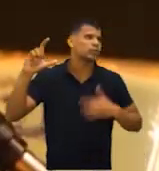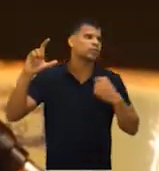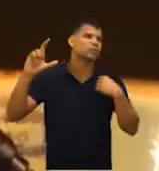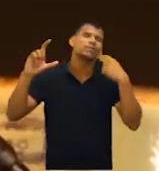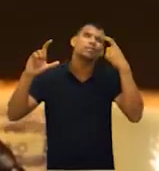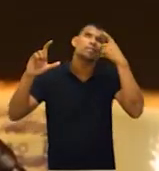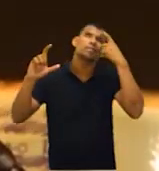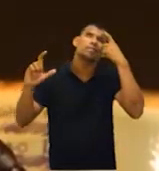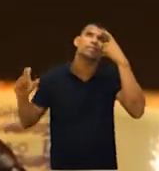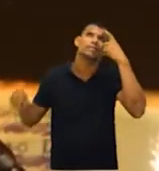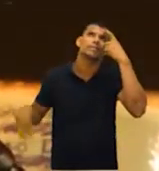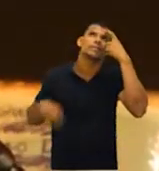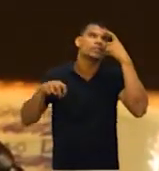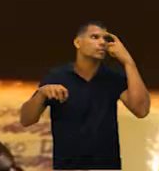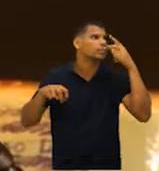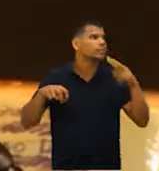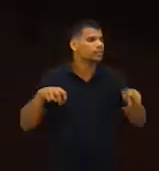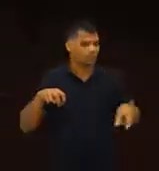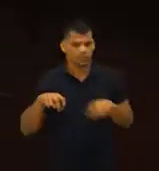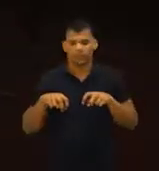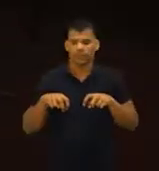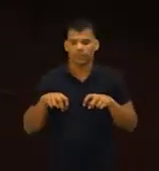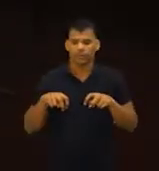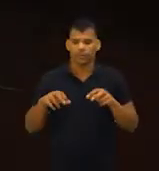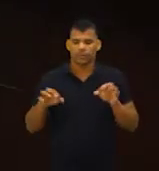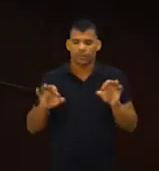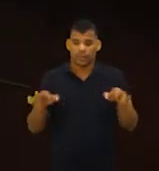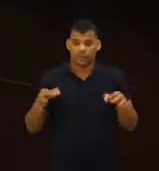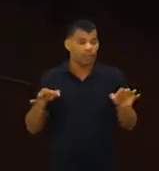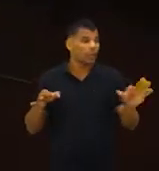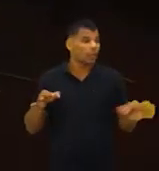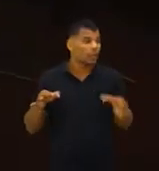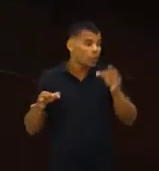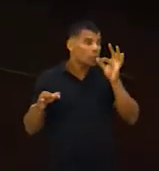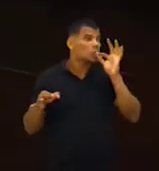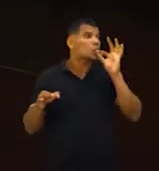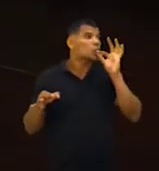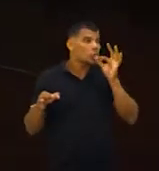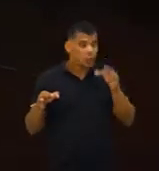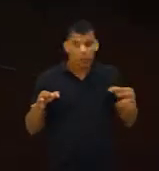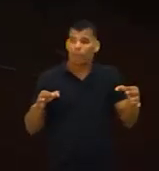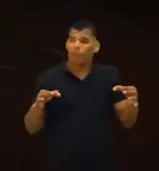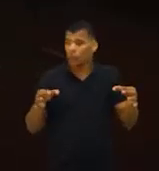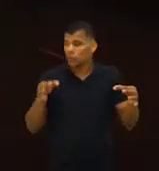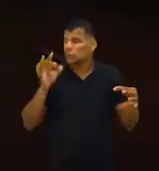rindo, brindando cerveja, como se fosse champanhe.